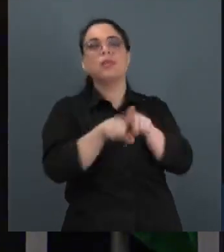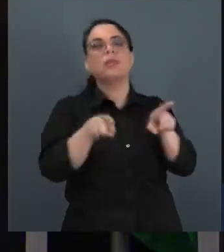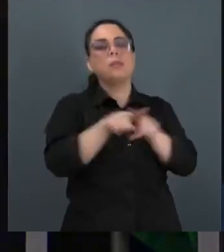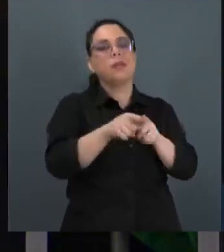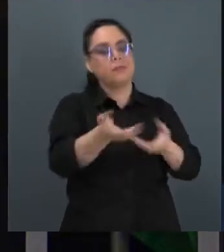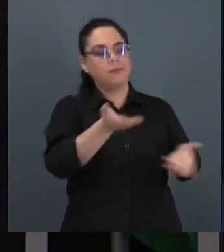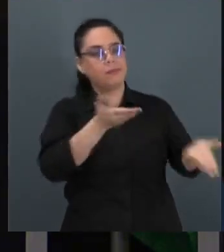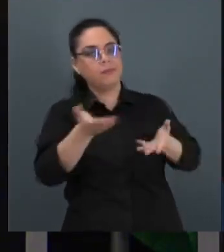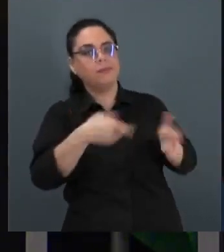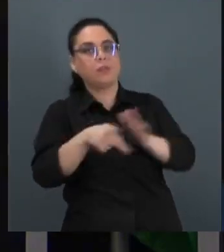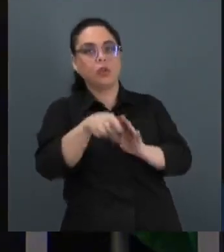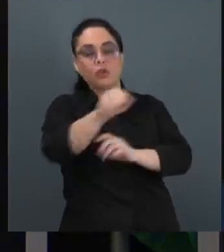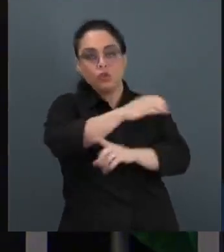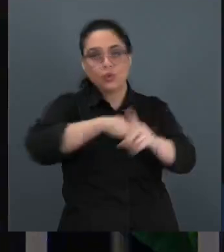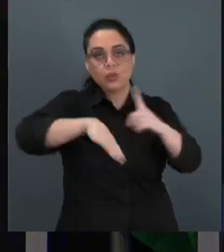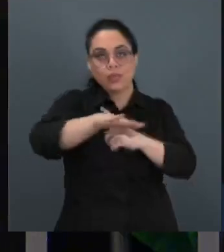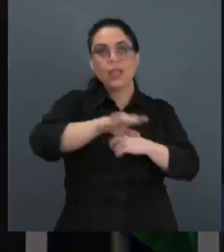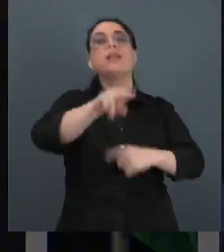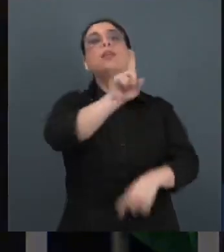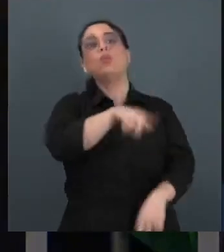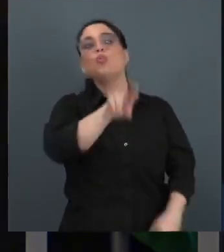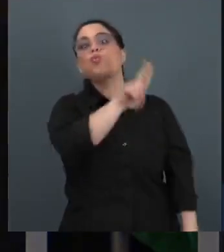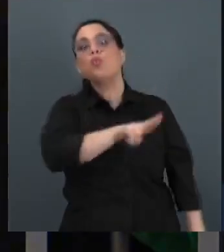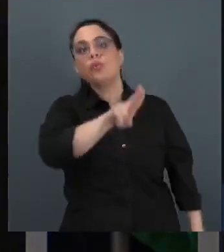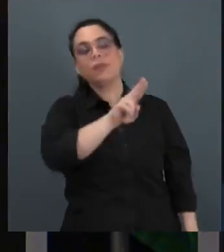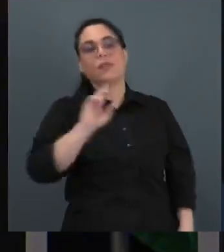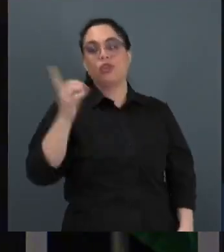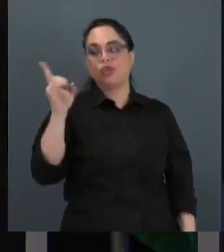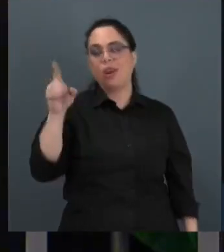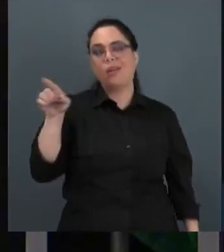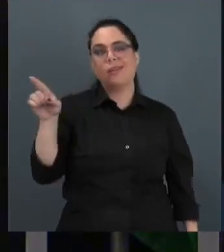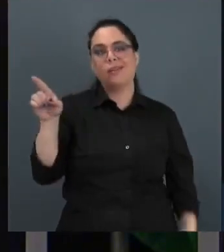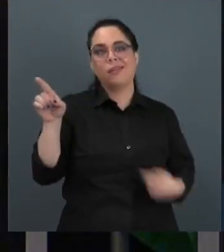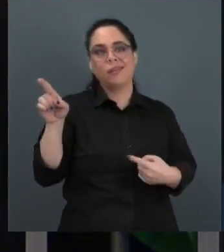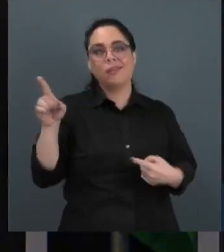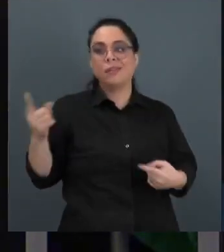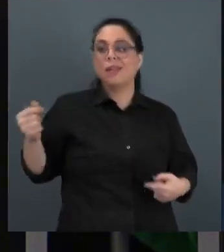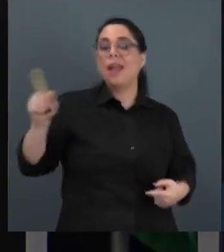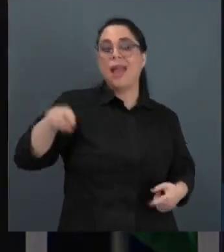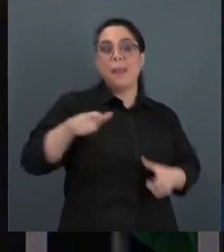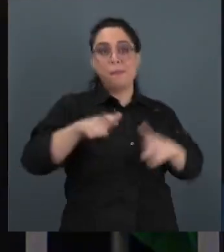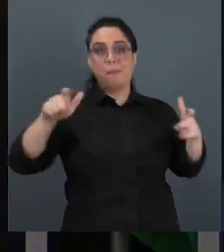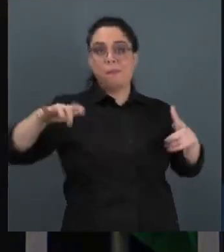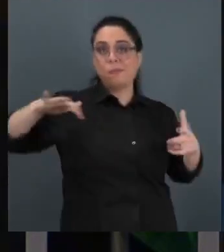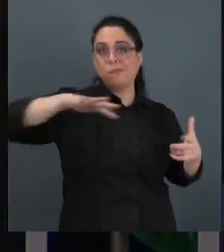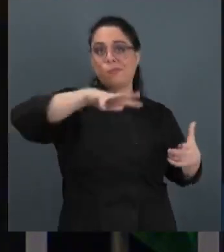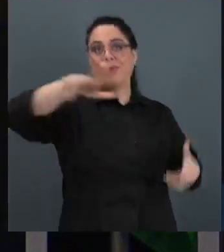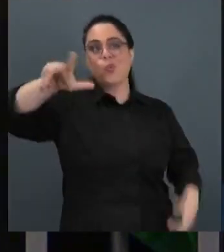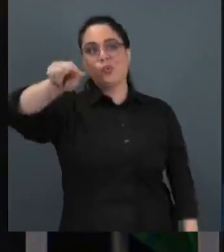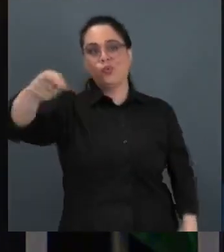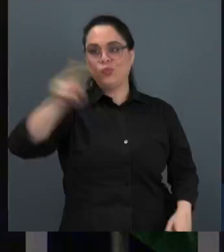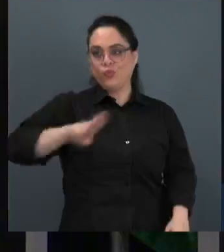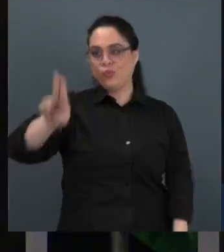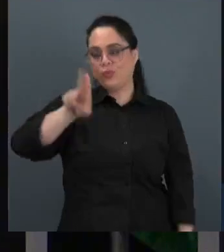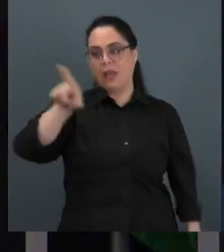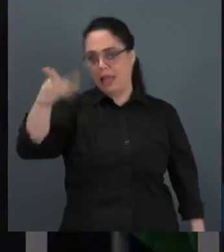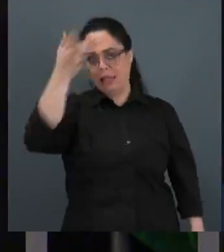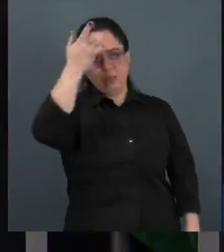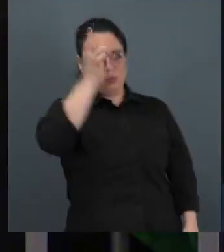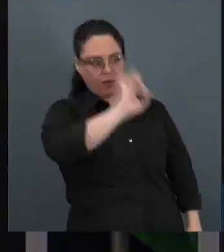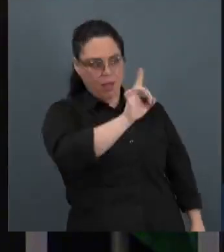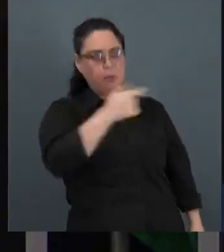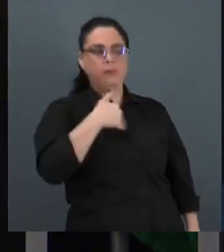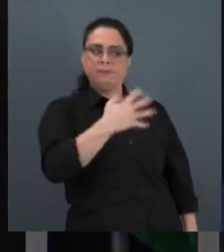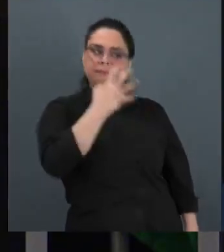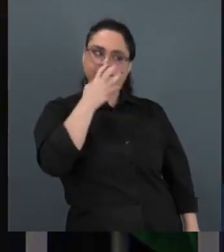pela sociedade brasileira são pagos em dólar, que é a moeda corrente do mundo inteiro. Se ele não sabe disso, eu me admiro, acho